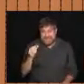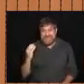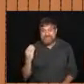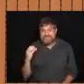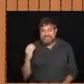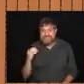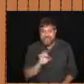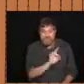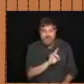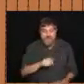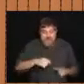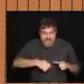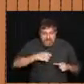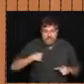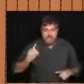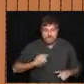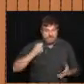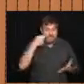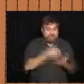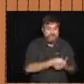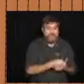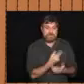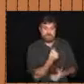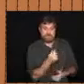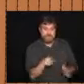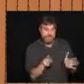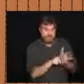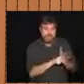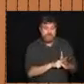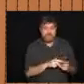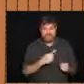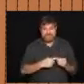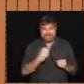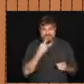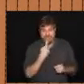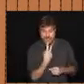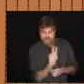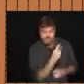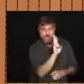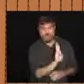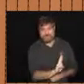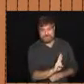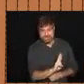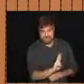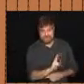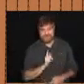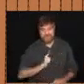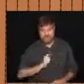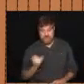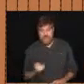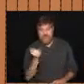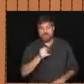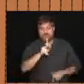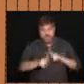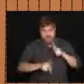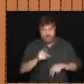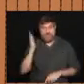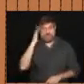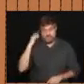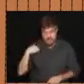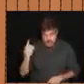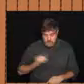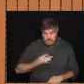merenda. E nós pagamos R$2 por merenda unitária. Então, é importante que a população saiba também